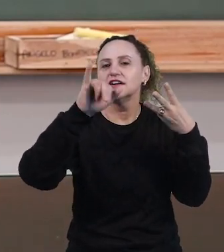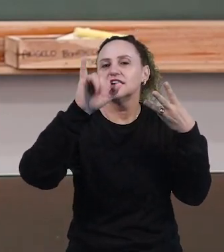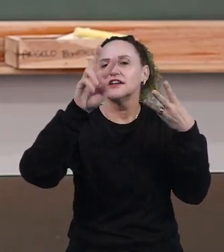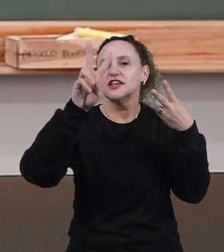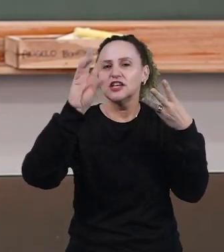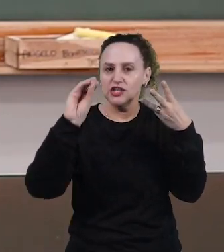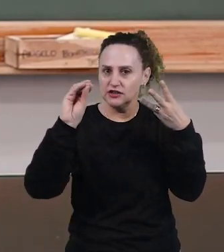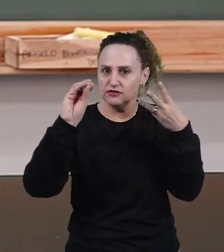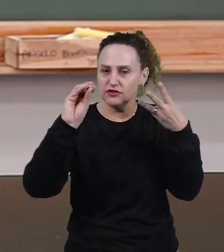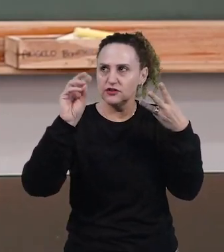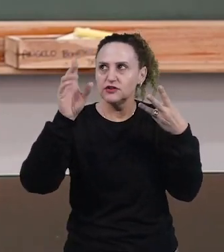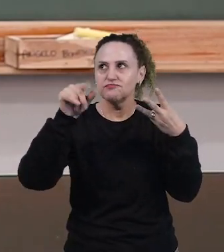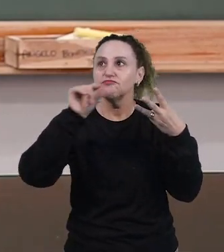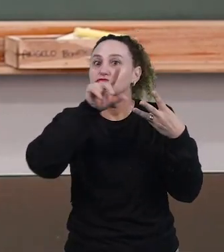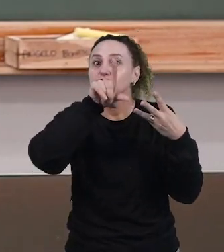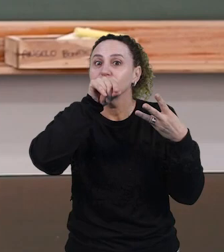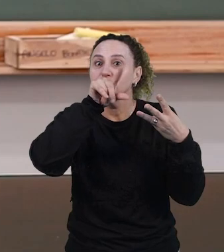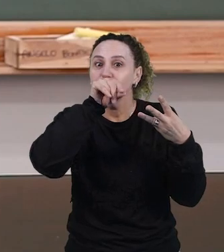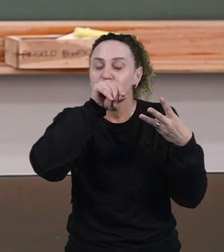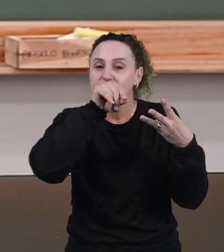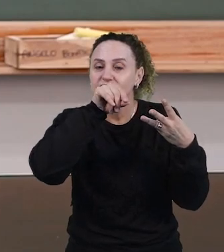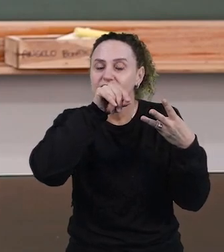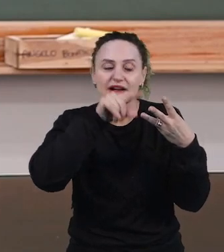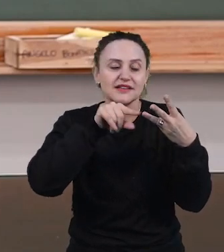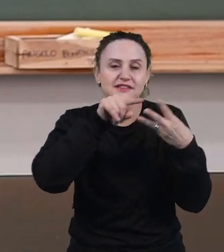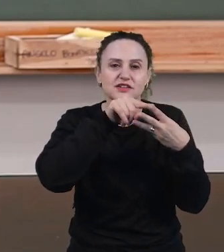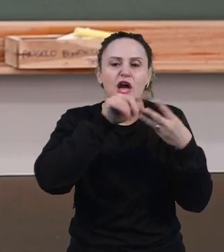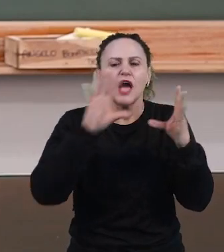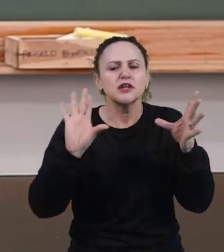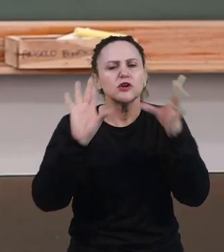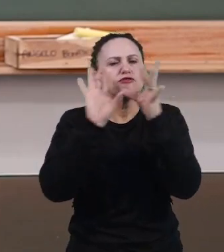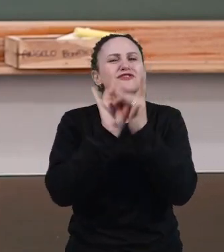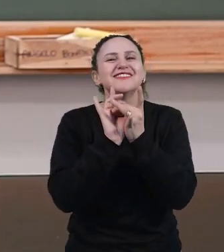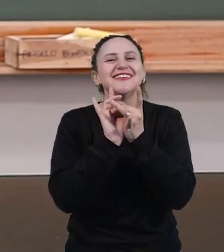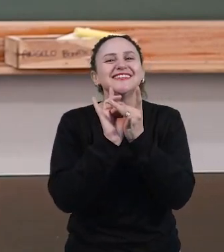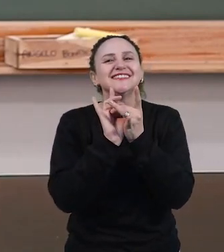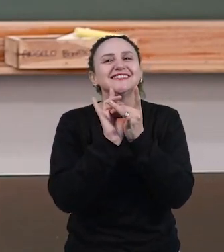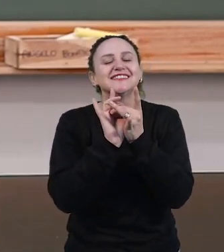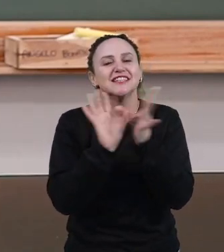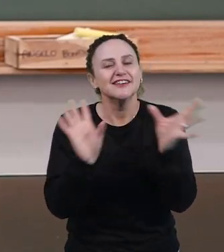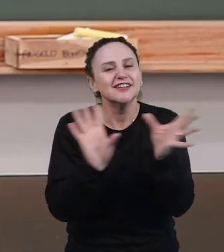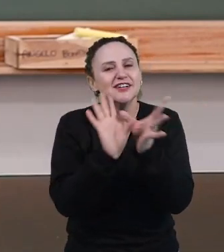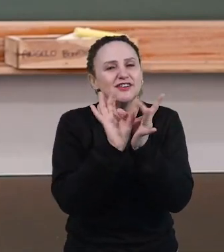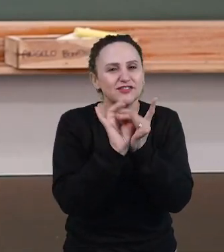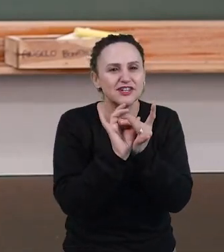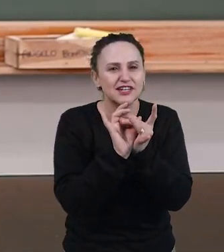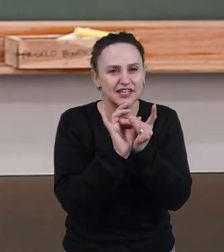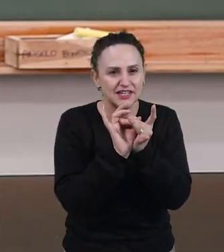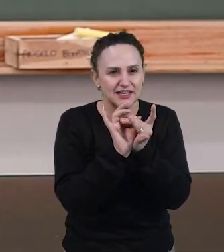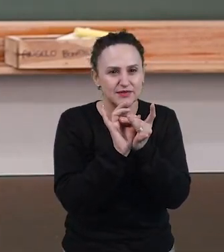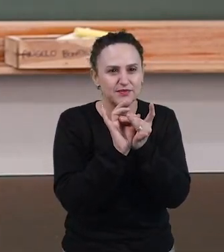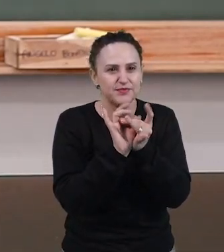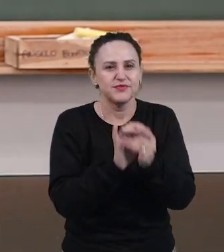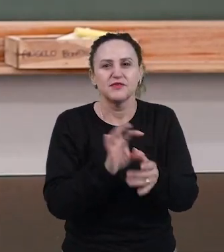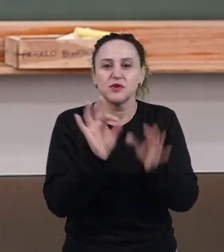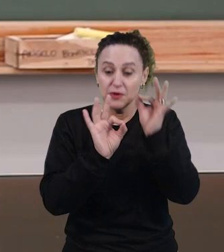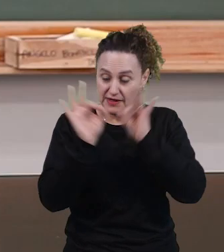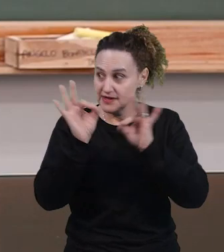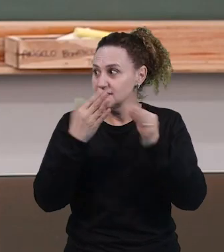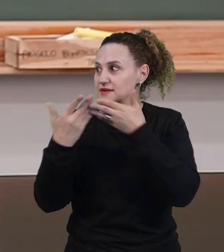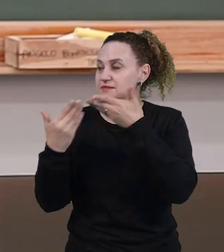todos, né? Vamos unir esses arquivos? É possível unir esses arquivos? E vamos fazer um arquivo melhor?